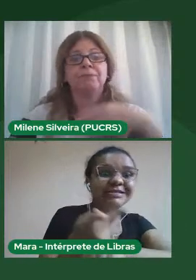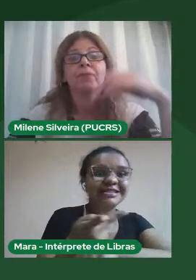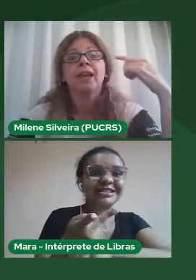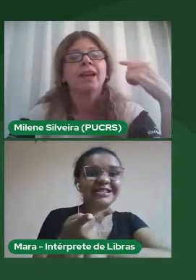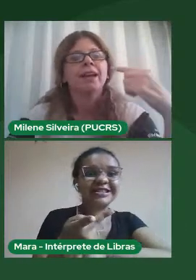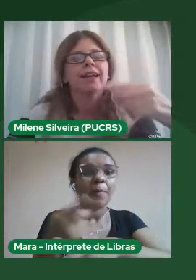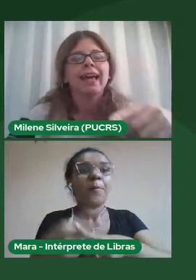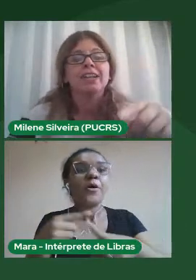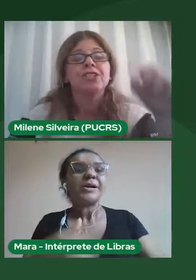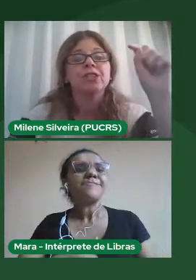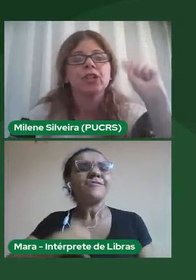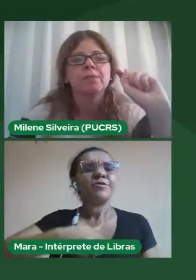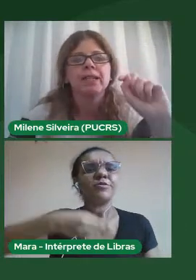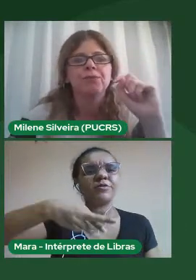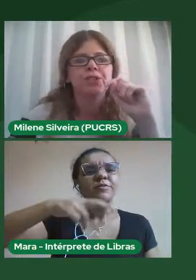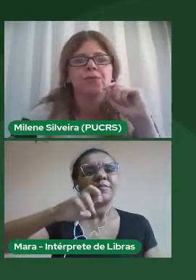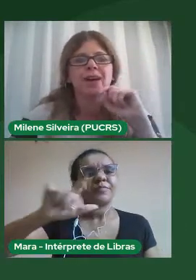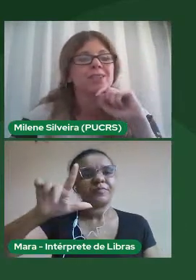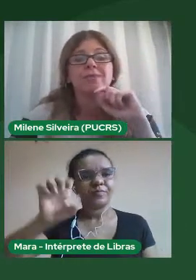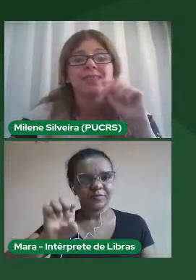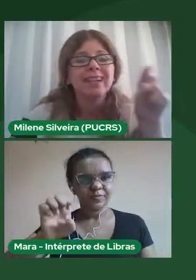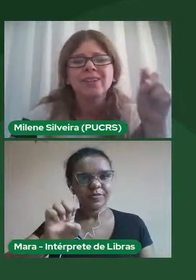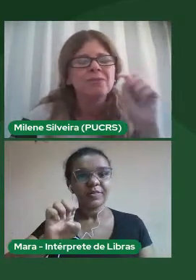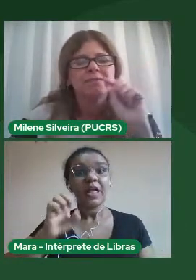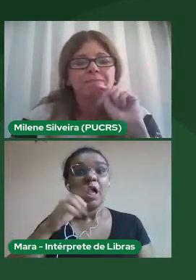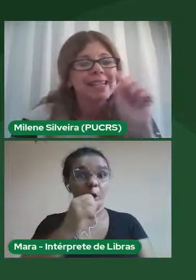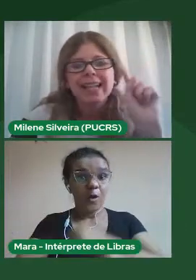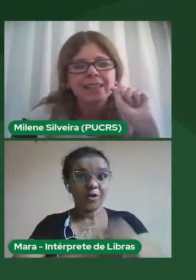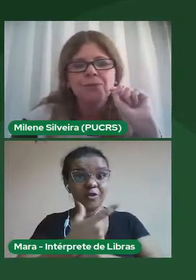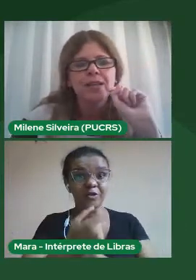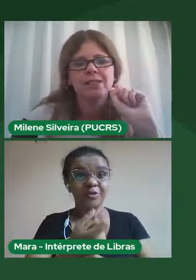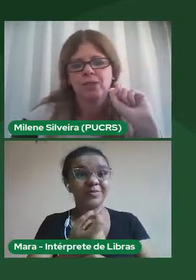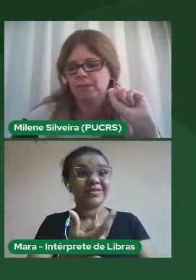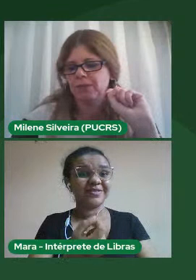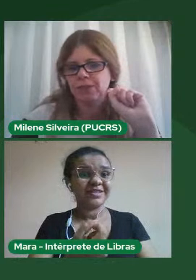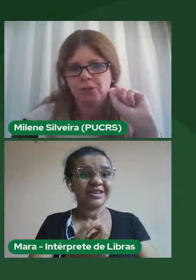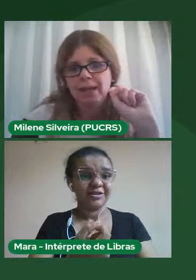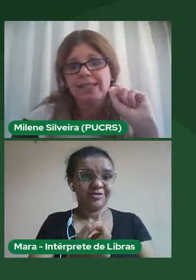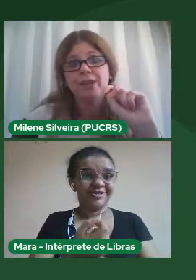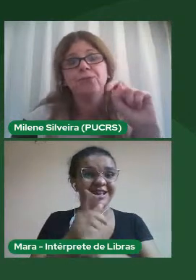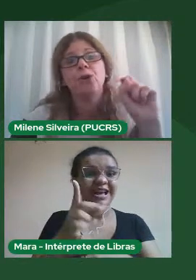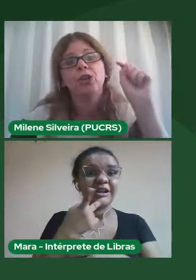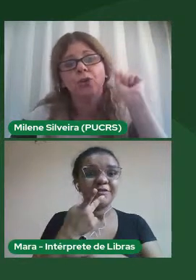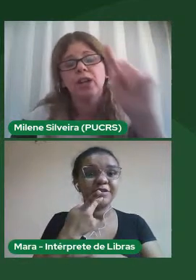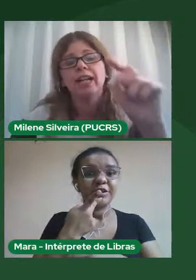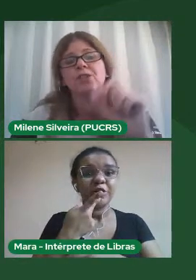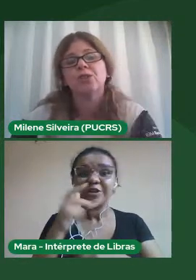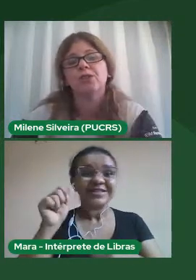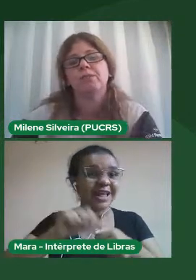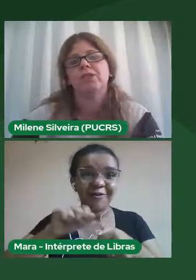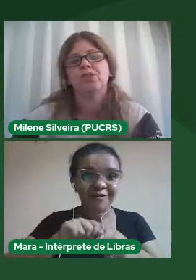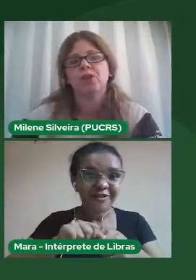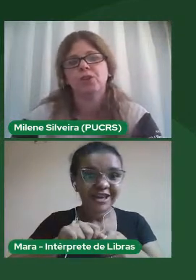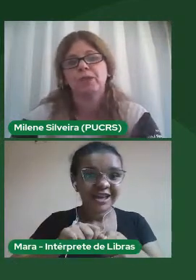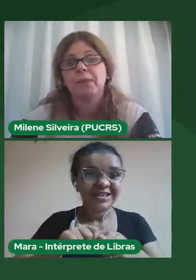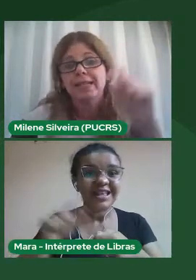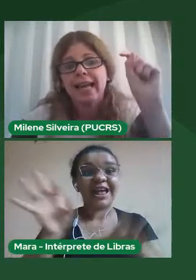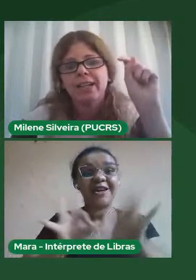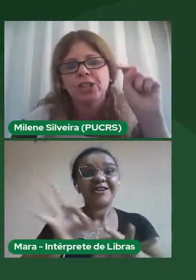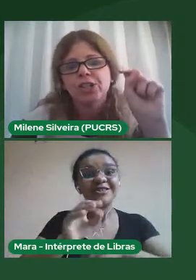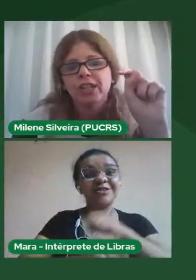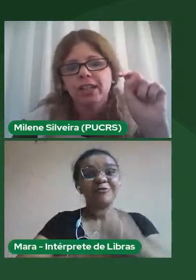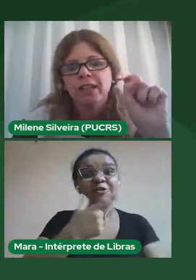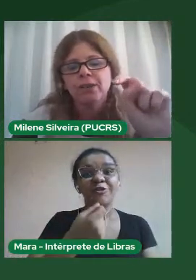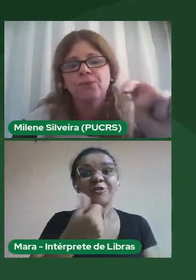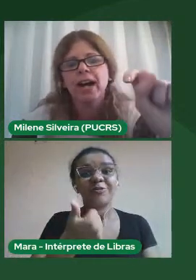querida? Ela disse, em 2020 eu faço. Não, Marcele não fez em 2020. Marcele foi, organizou em 2018. Porque